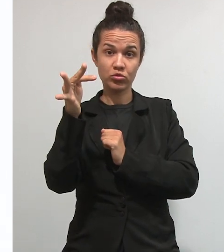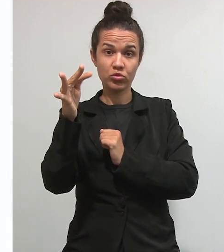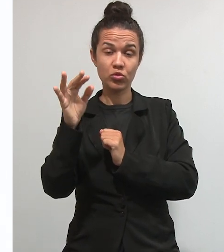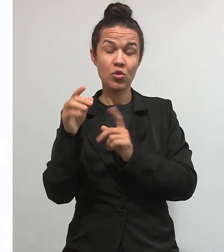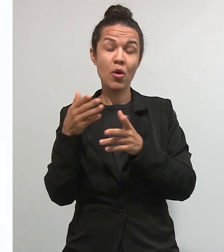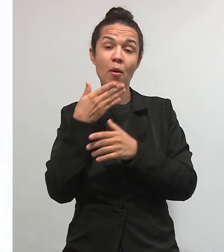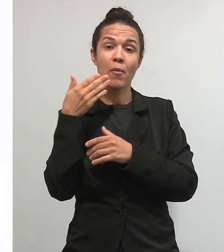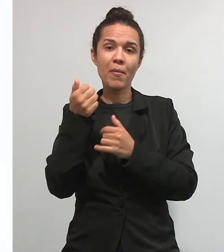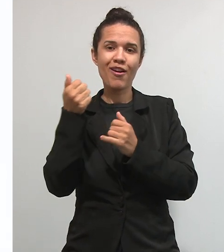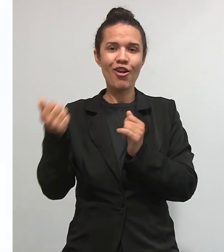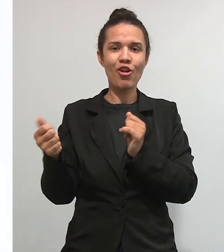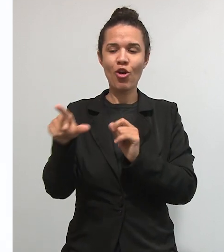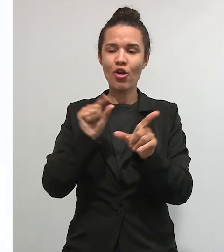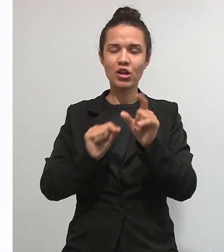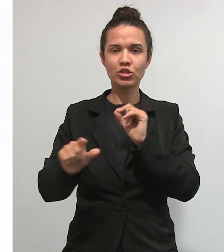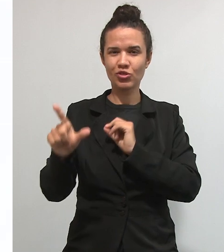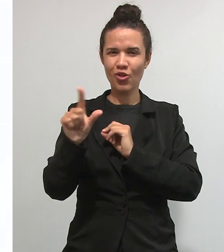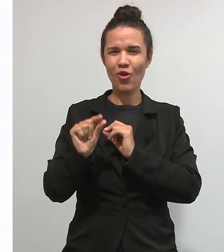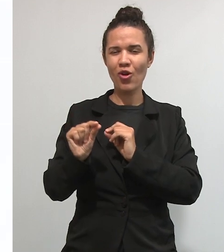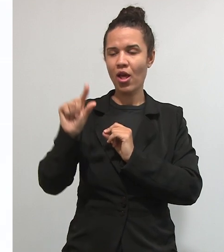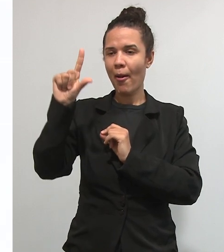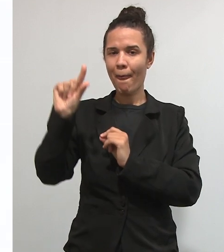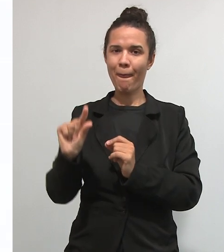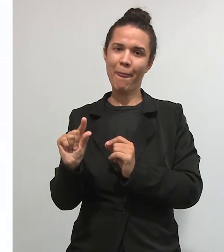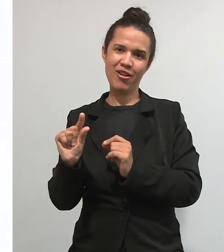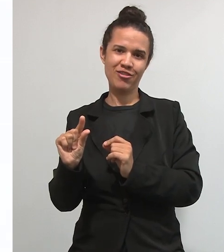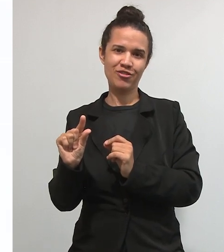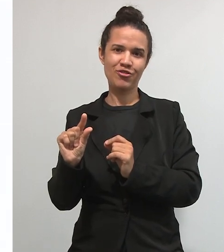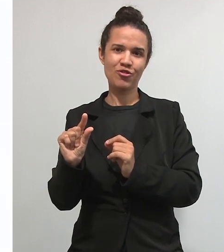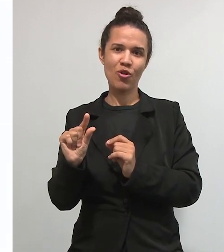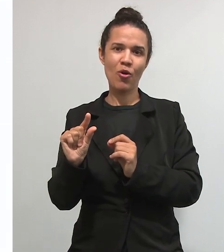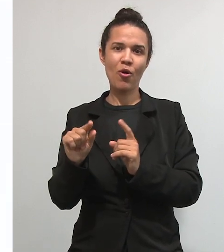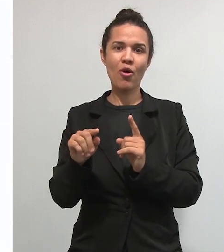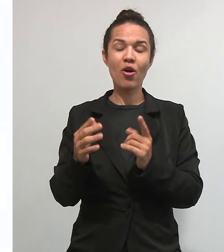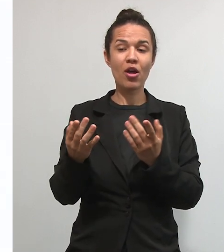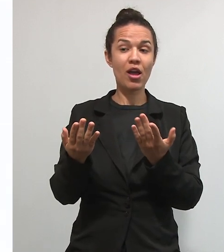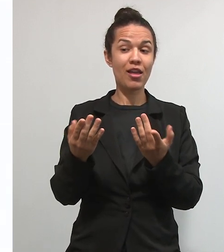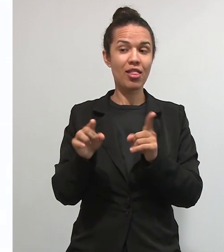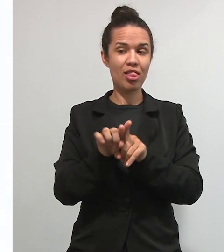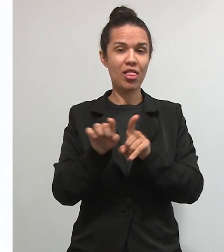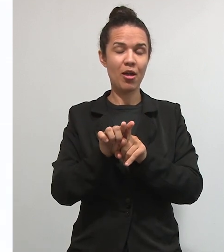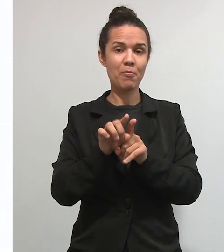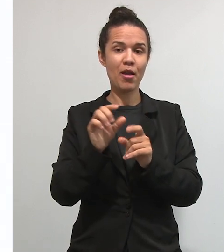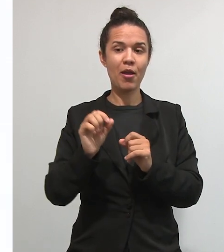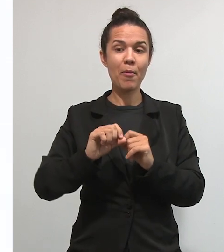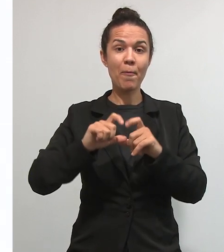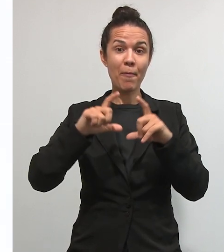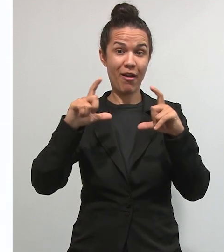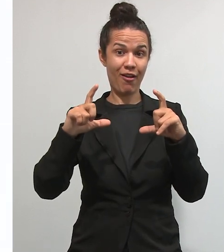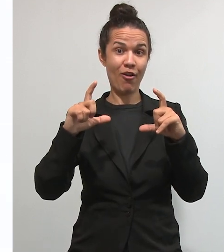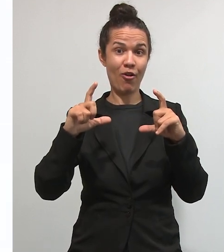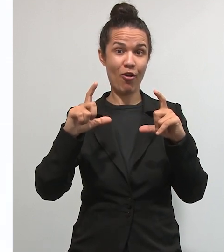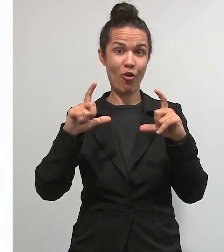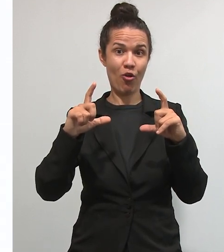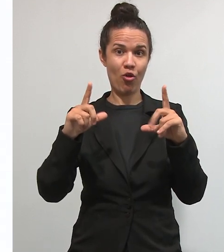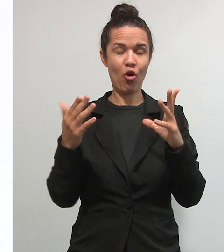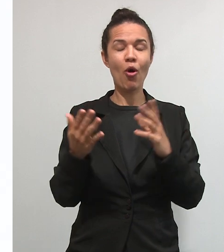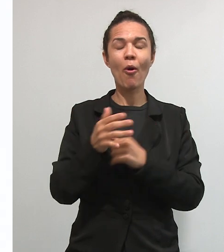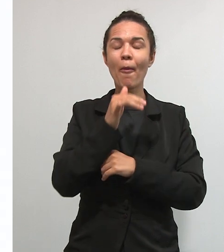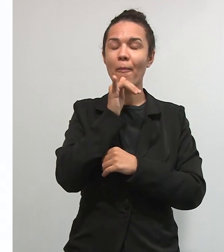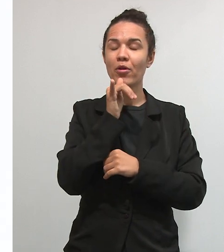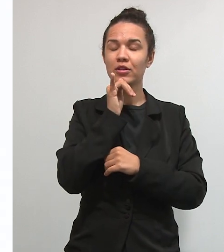montantes menores para o ativo, entre alternativas igualmente válidas e valores maiores para o